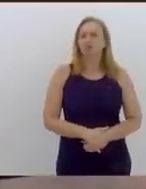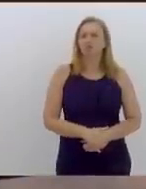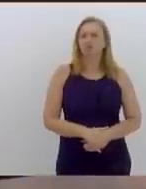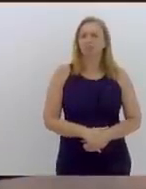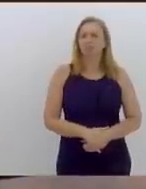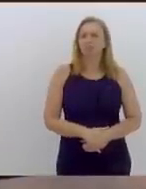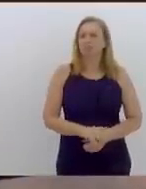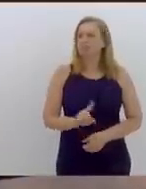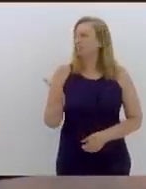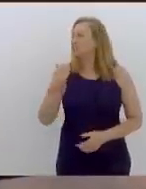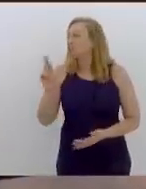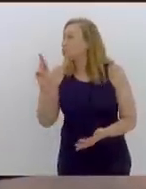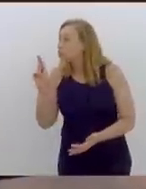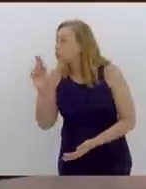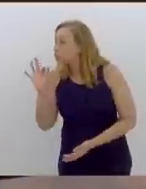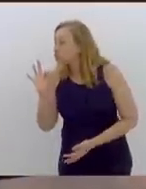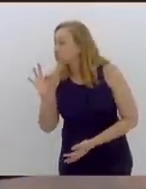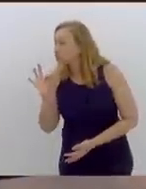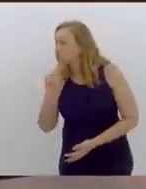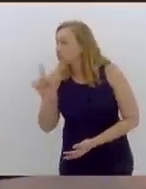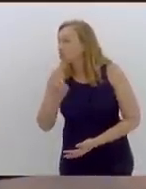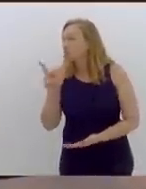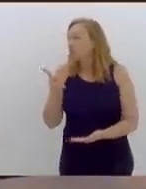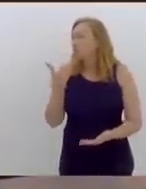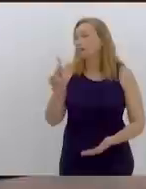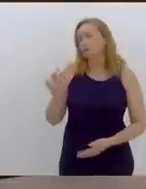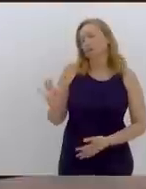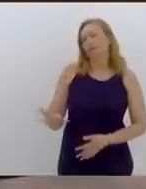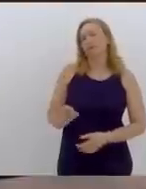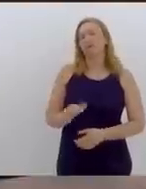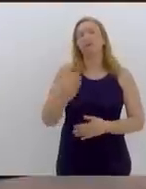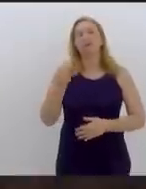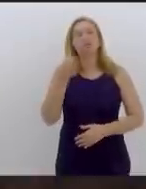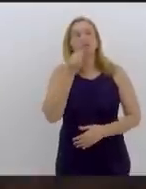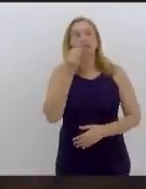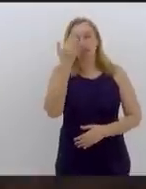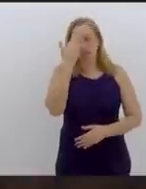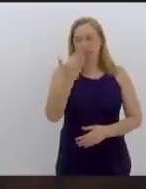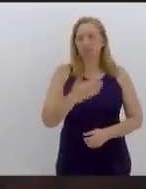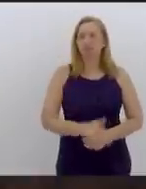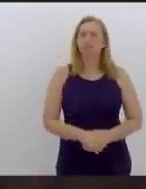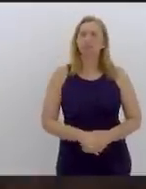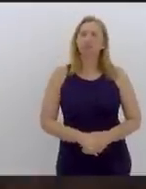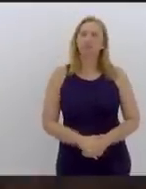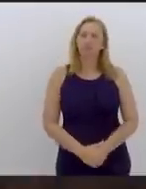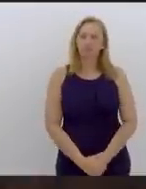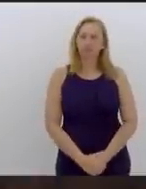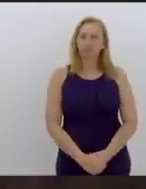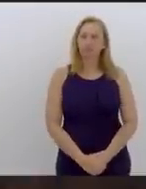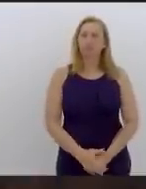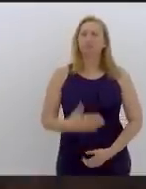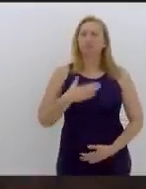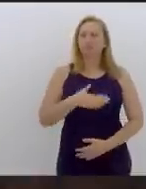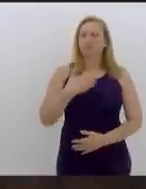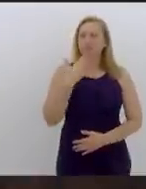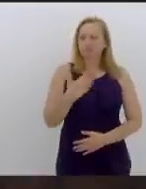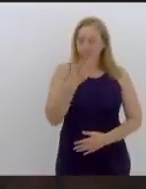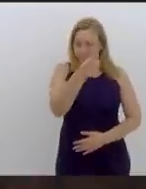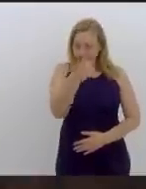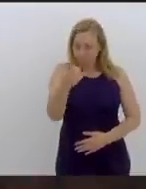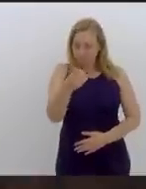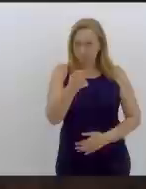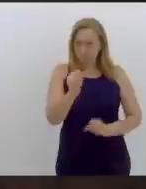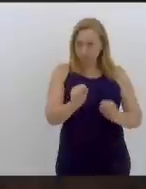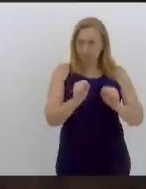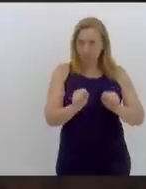que não está certo Muito obrigado pela oportunidade gostaria só de pedir se pudesse